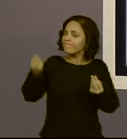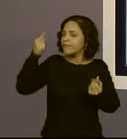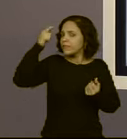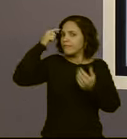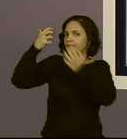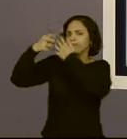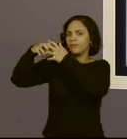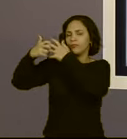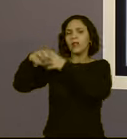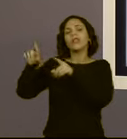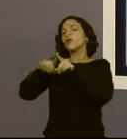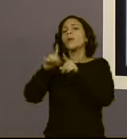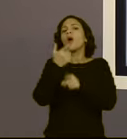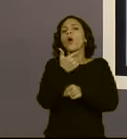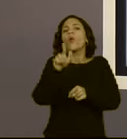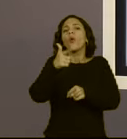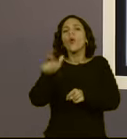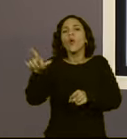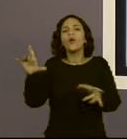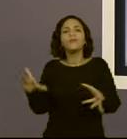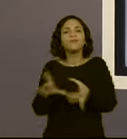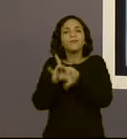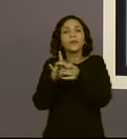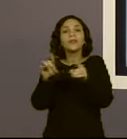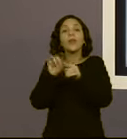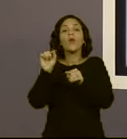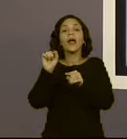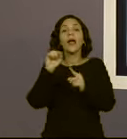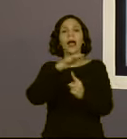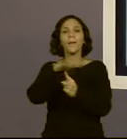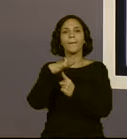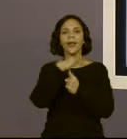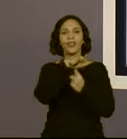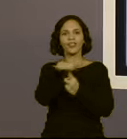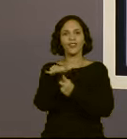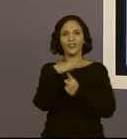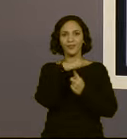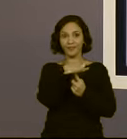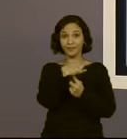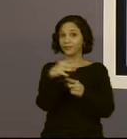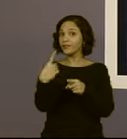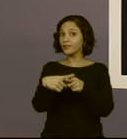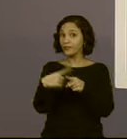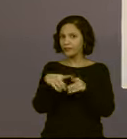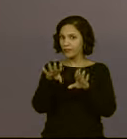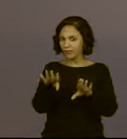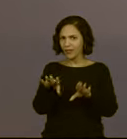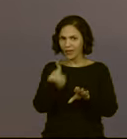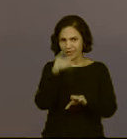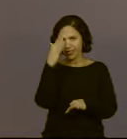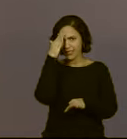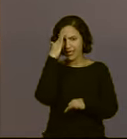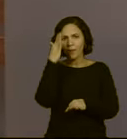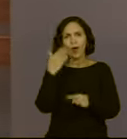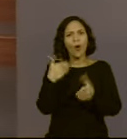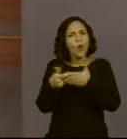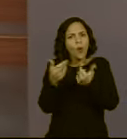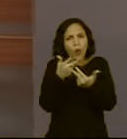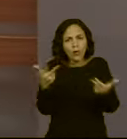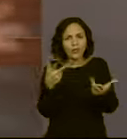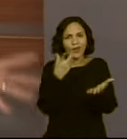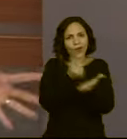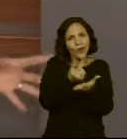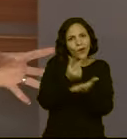outros cursos também que a gente pode Alencar que são custos ambientais afinal de contas tudo que a gente consome